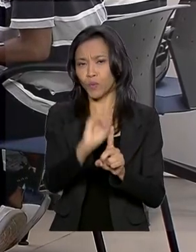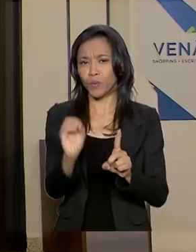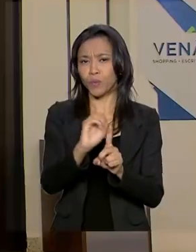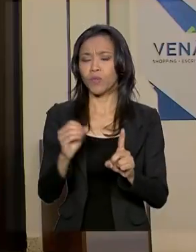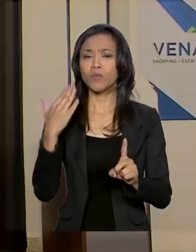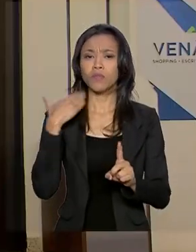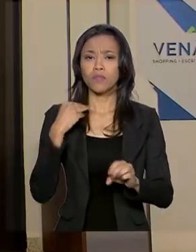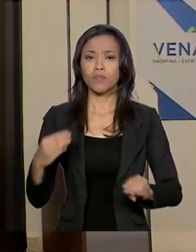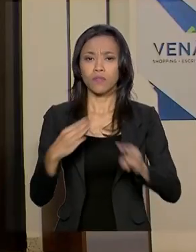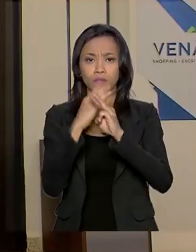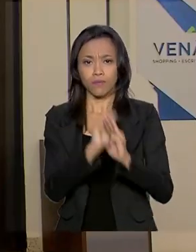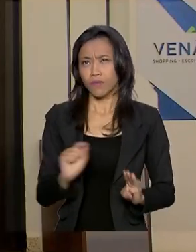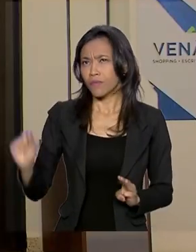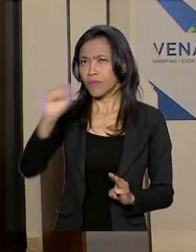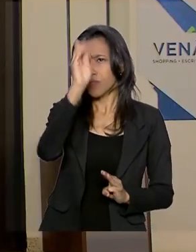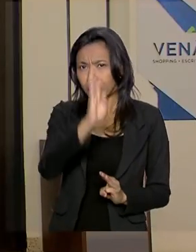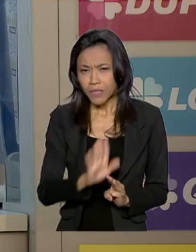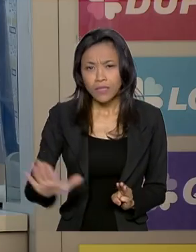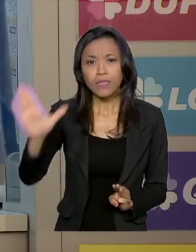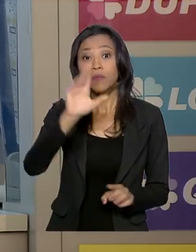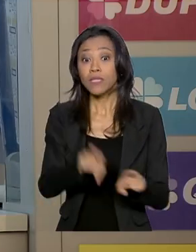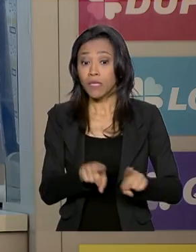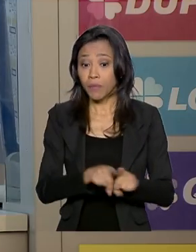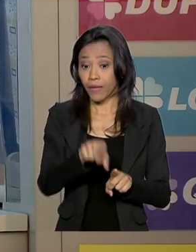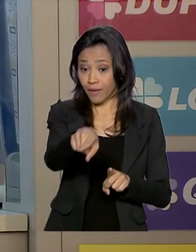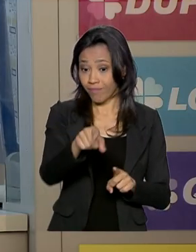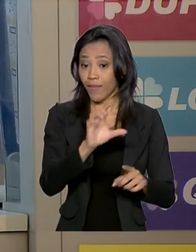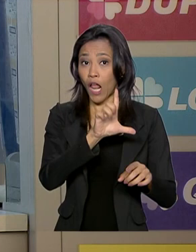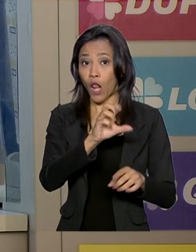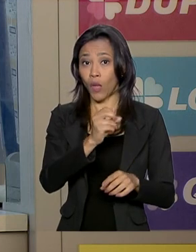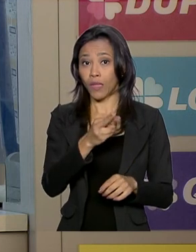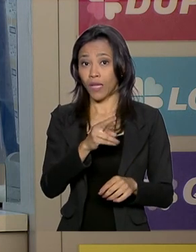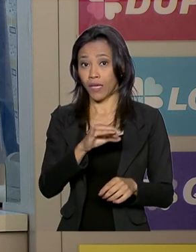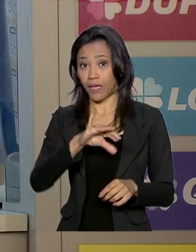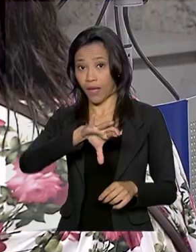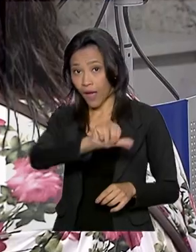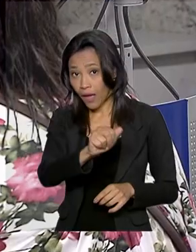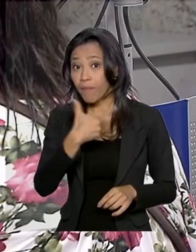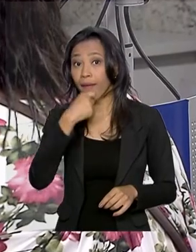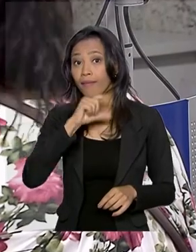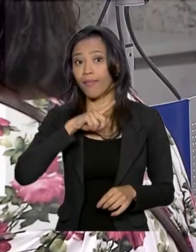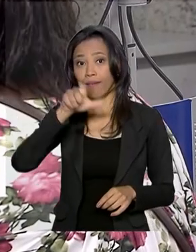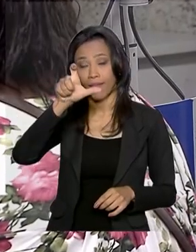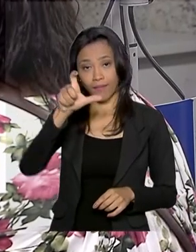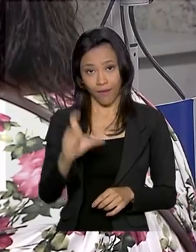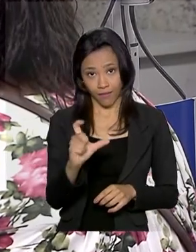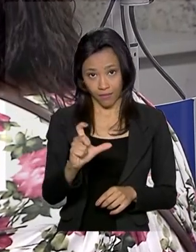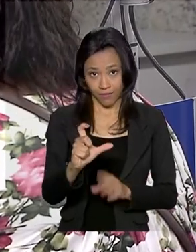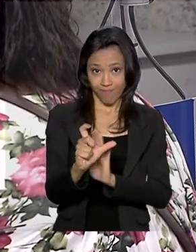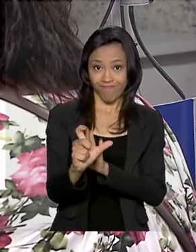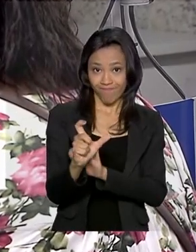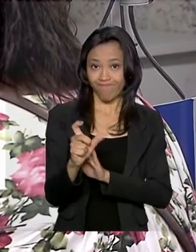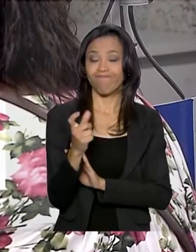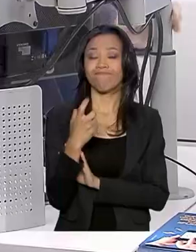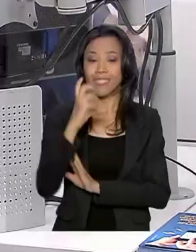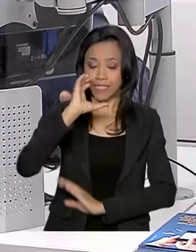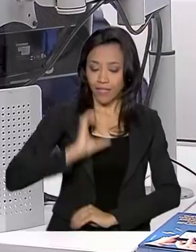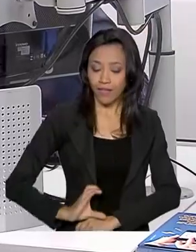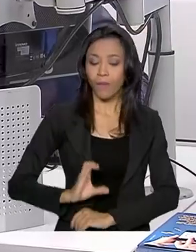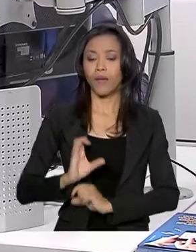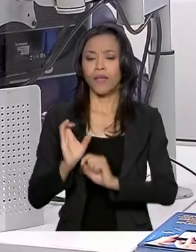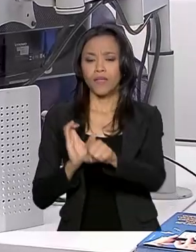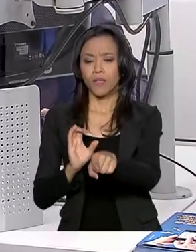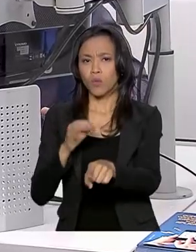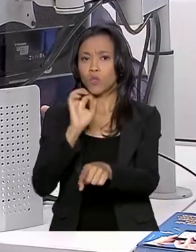e também nas casas lotéricas para quem tem a senha do cartão cidadão para facilitar o atendimento cerca de